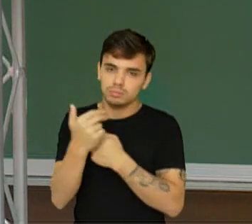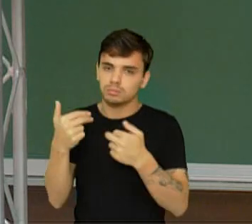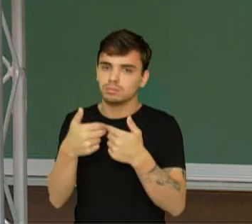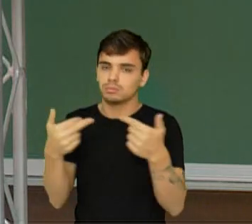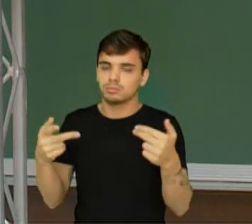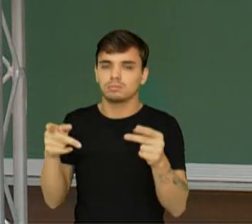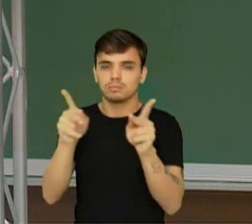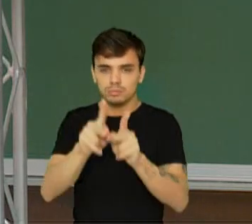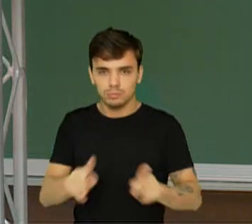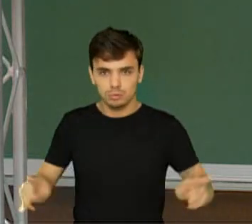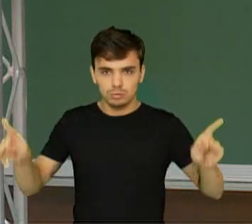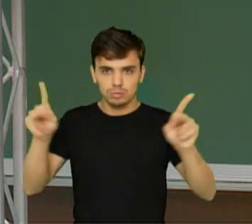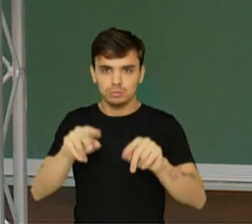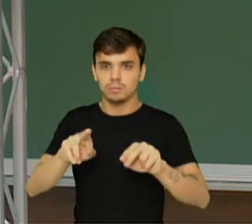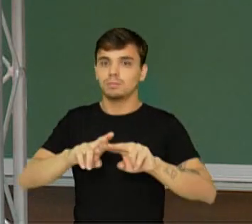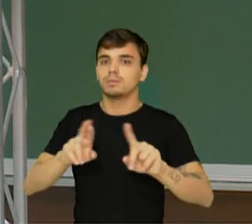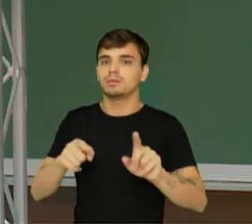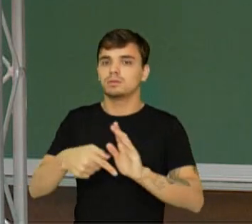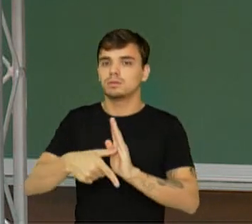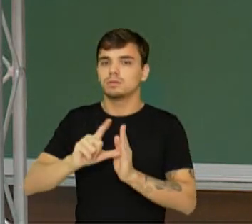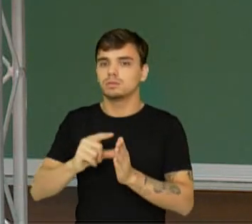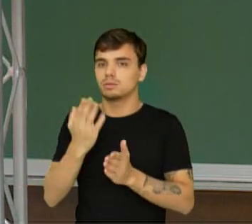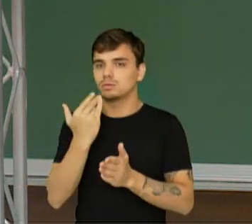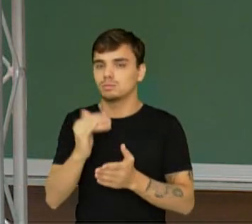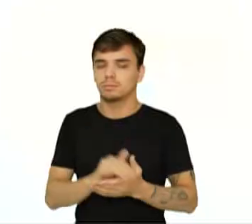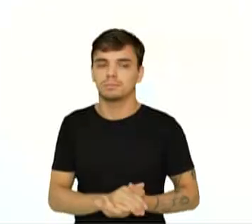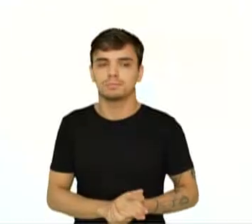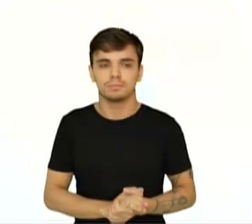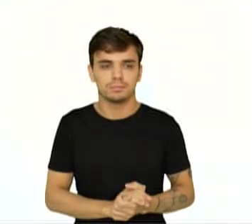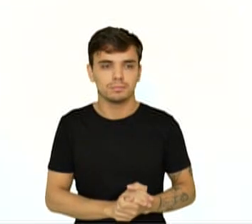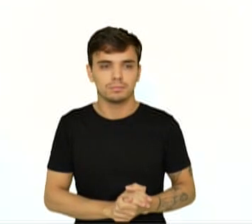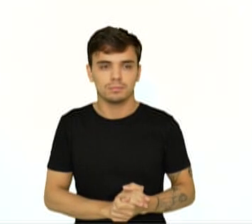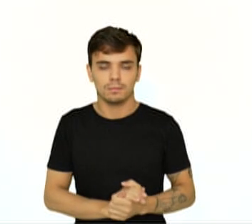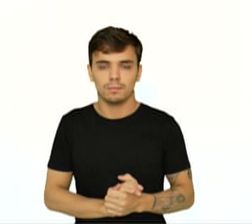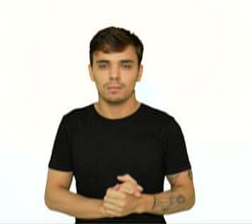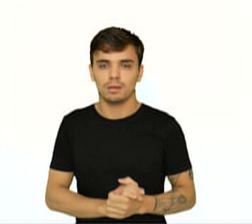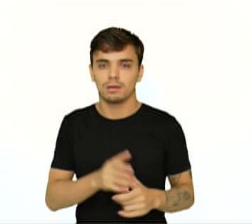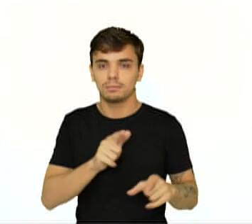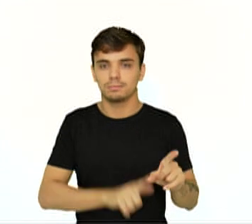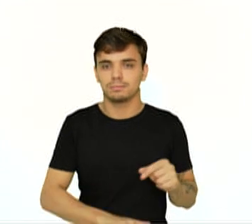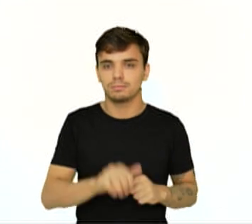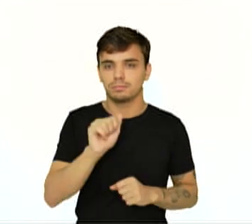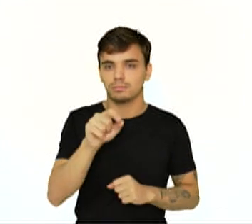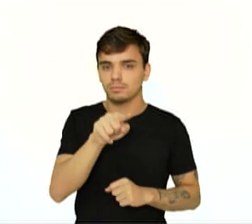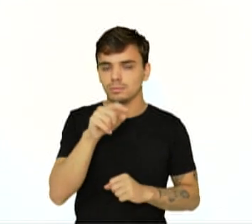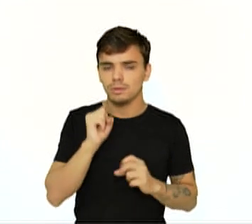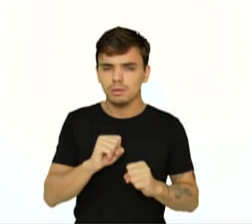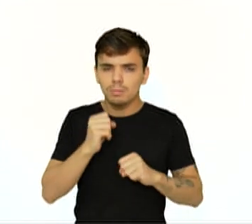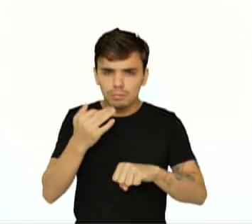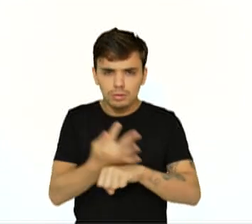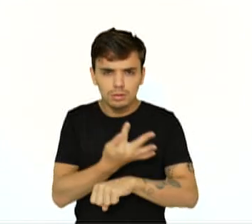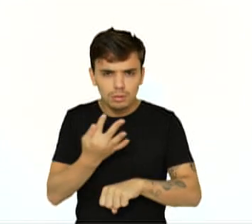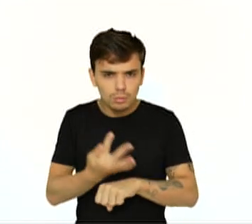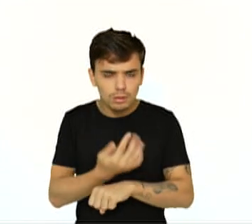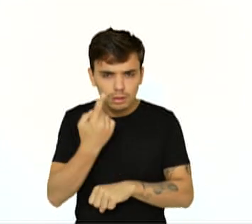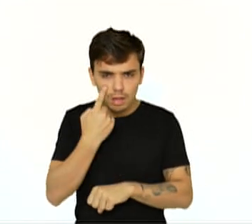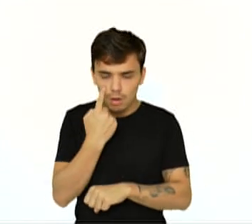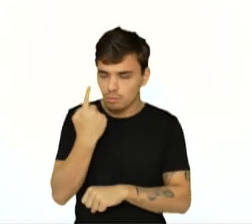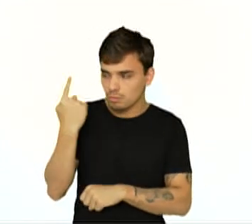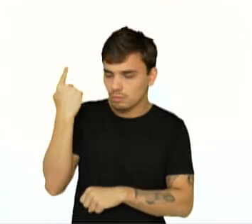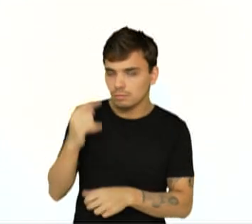de vocês irem comprar, tá? Tu, A, puedes resistir-te a ordenar umas